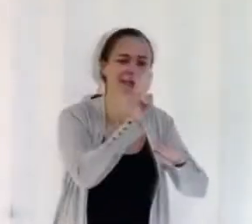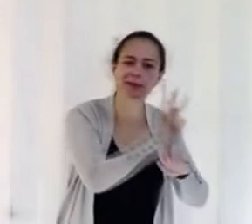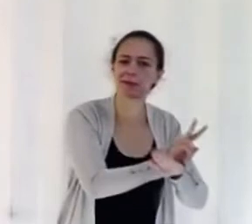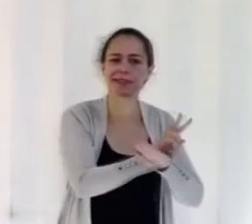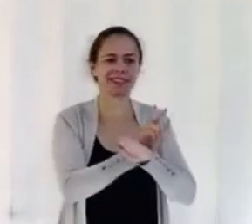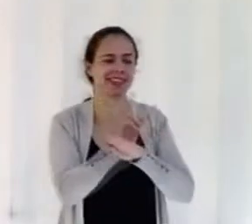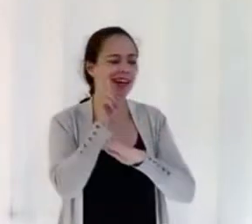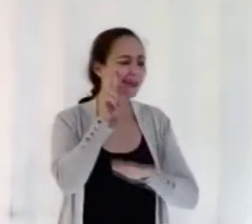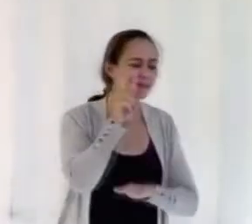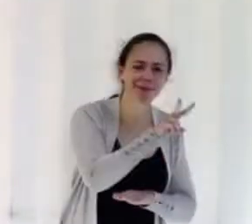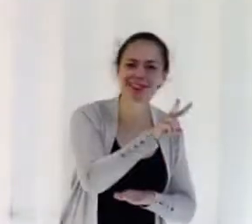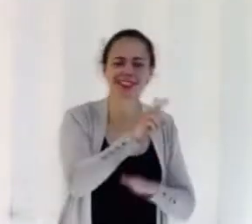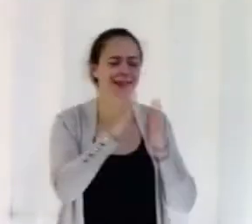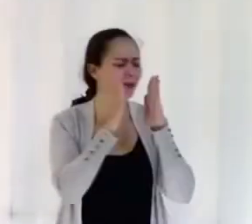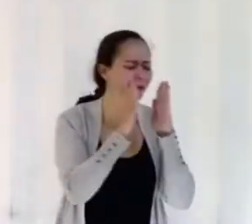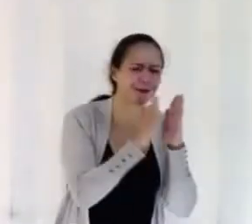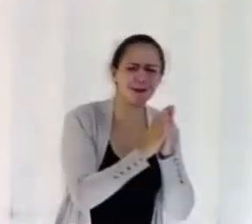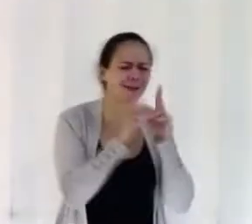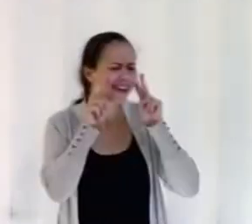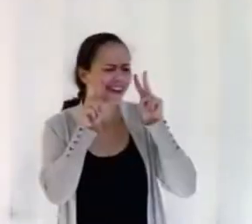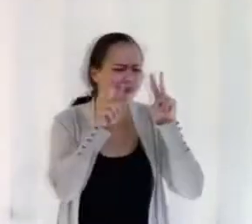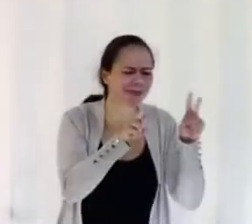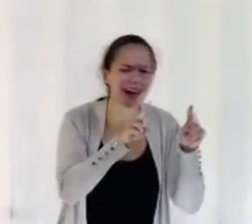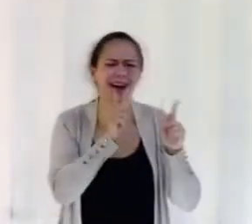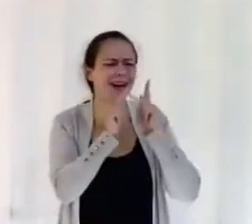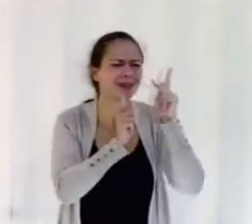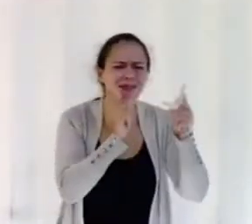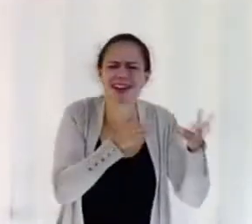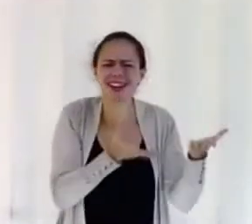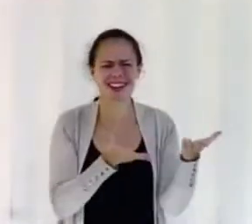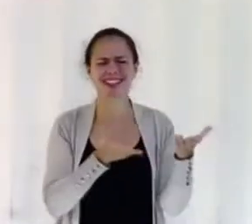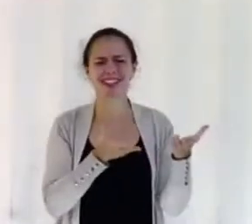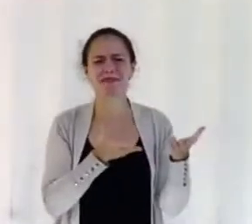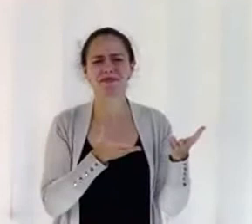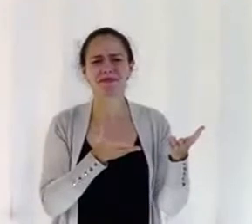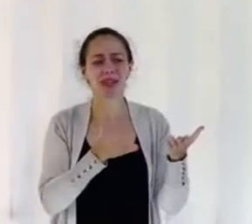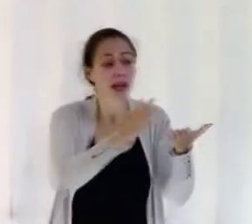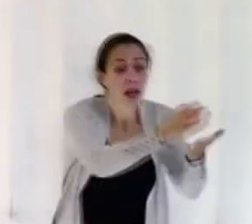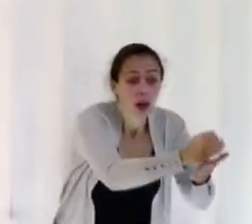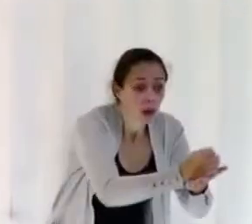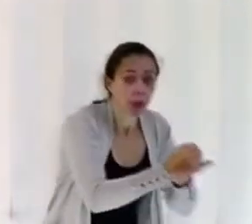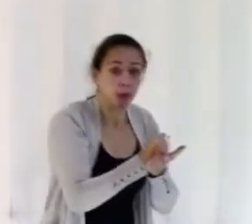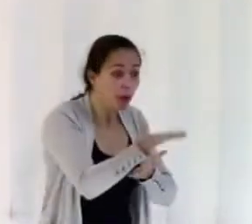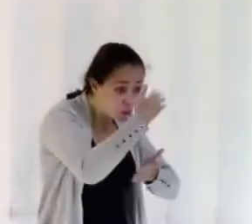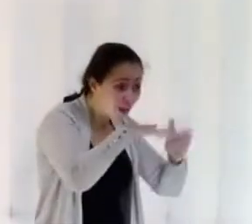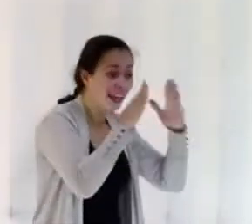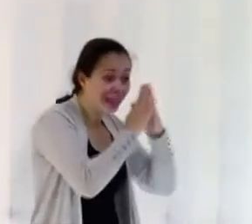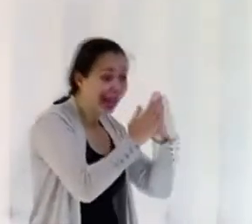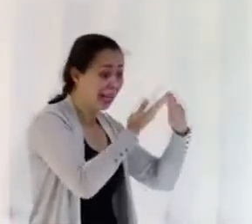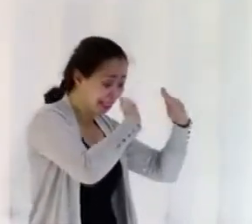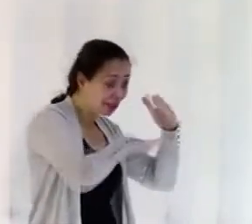casamento como um elemento que glorifica a Deus quando ele